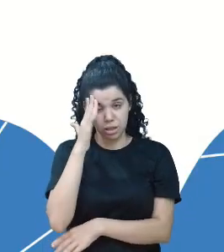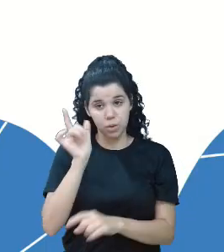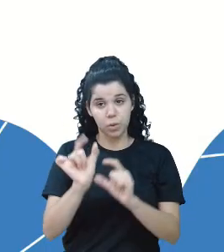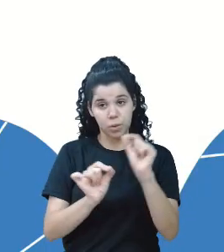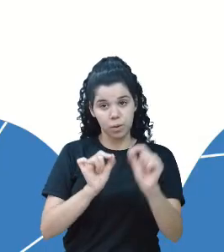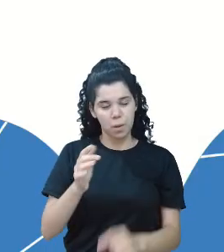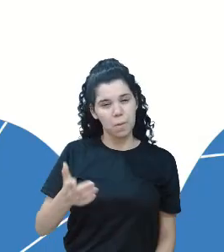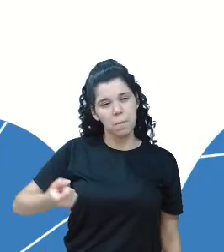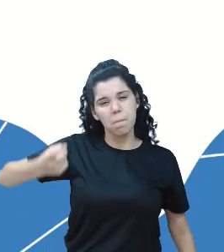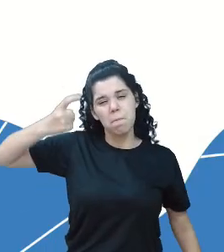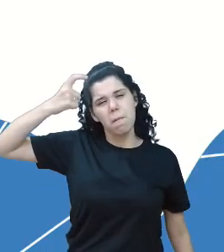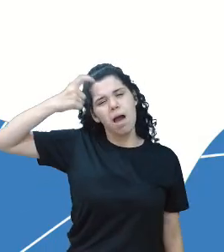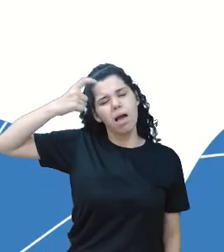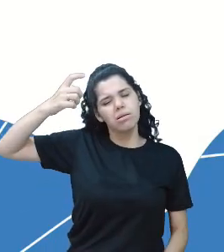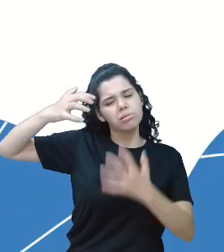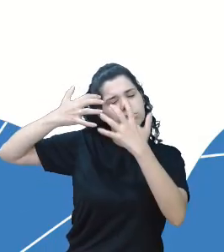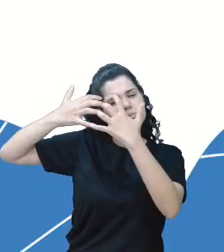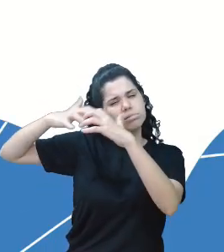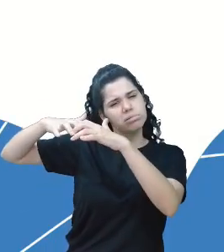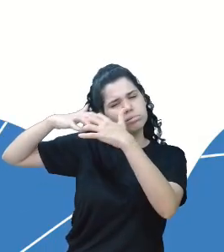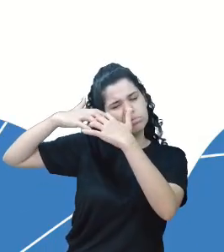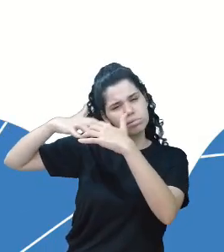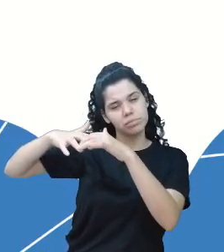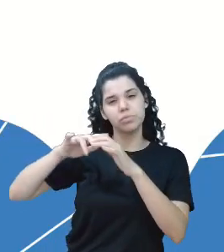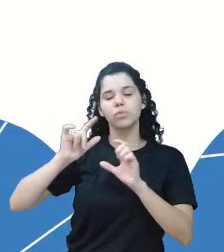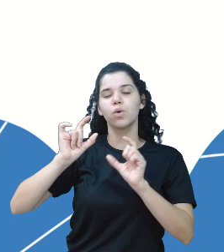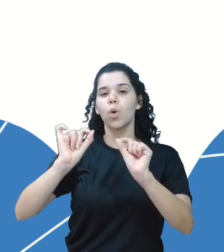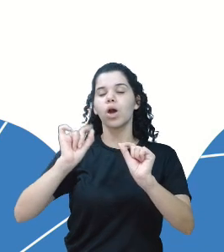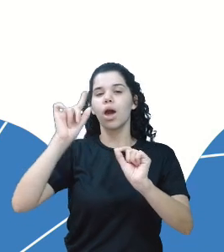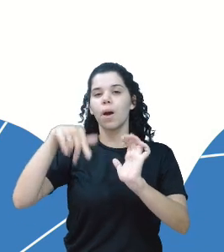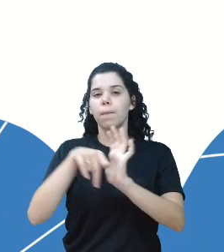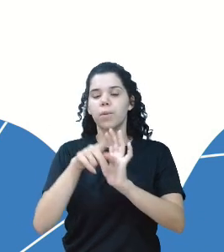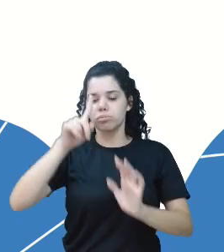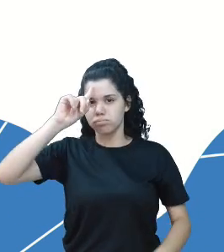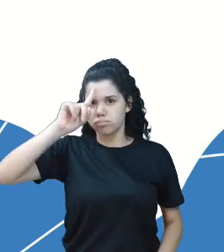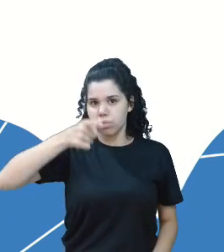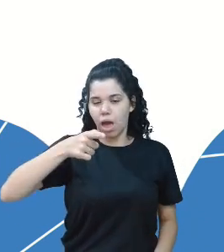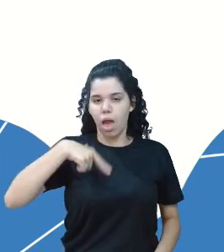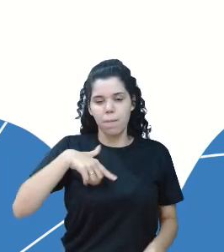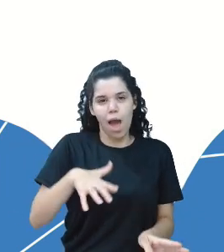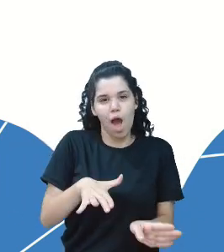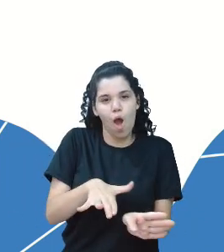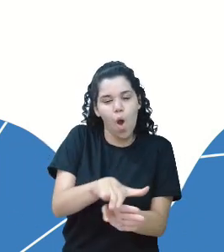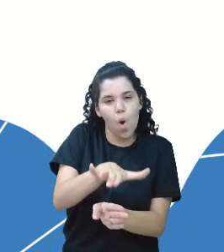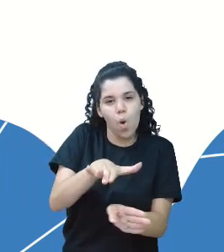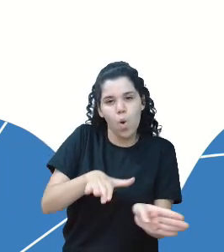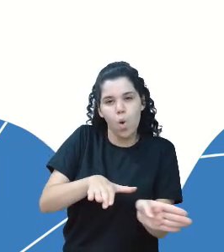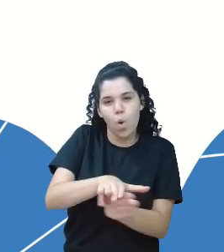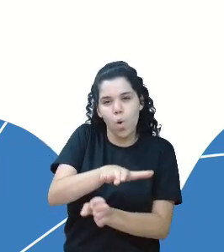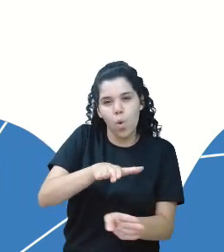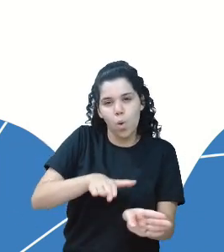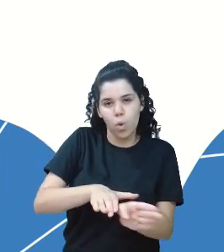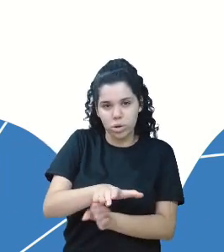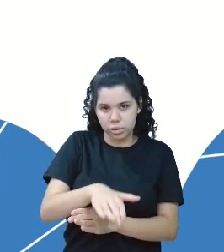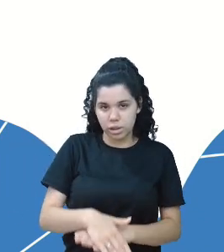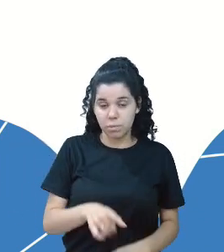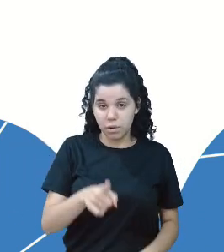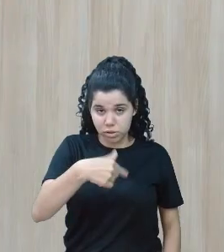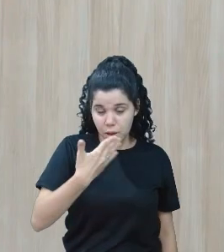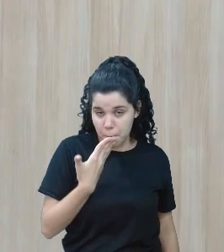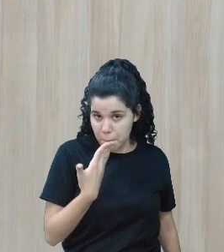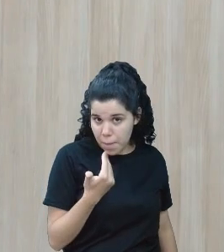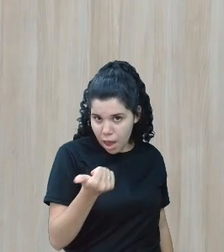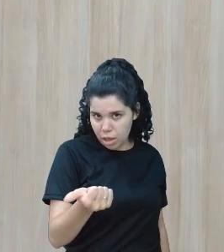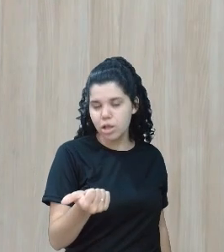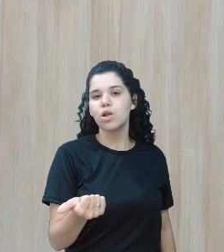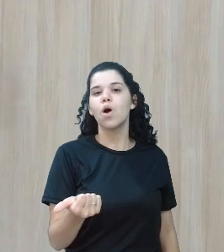a forma verbal pense no imperativo, ela vem para dar um aconselhamento, para que você seja melhor, para que